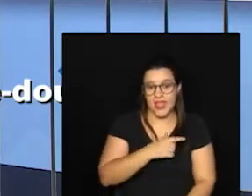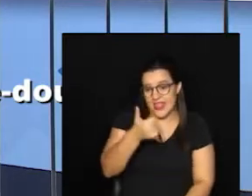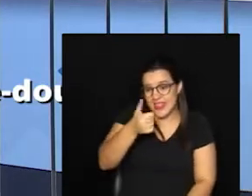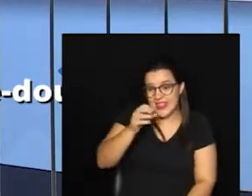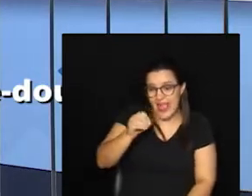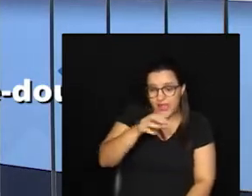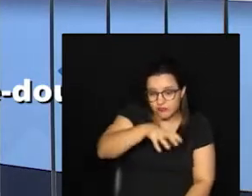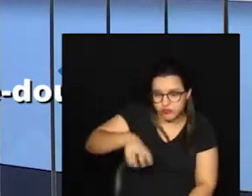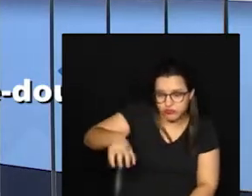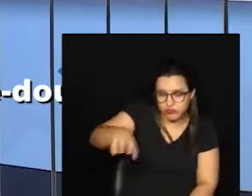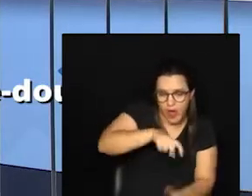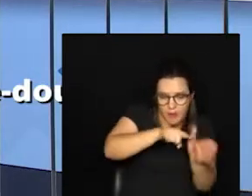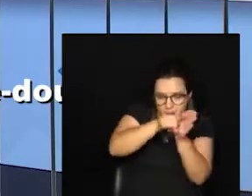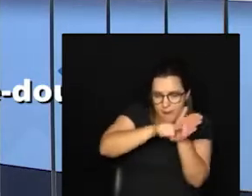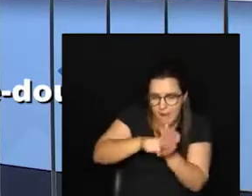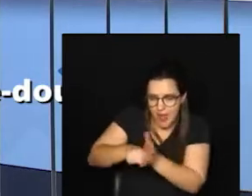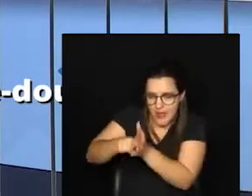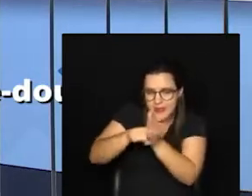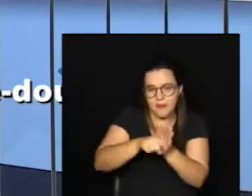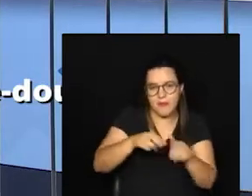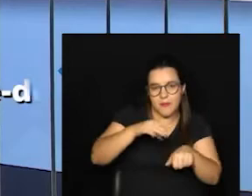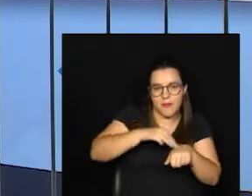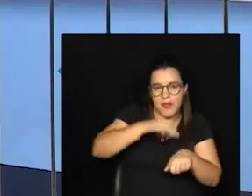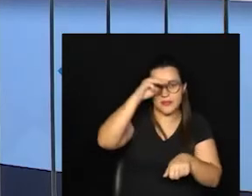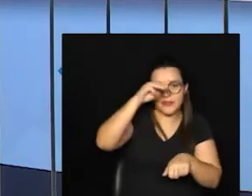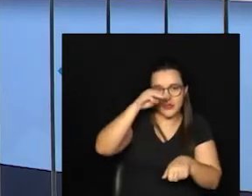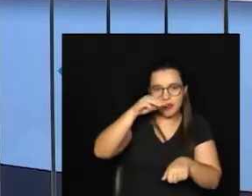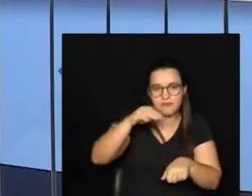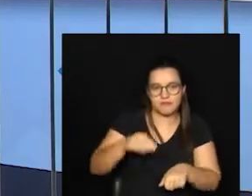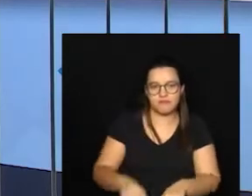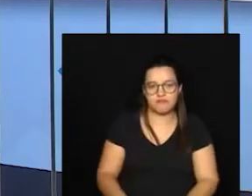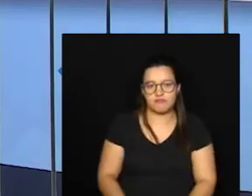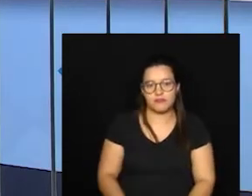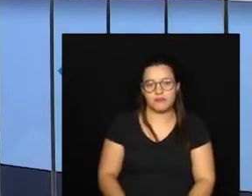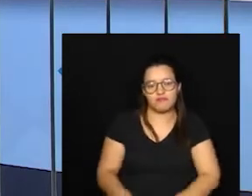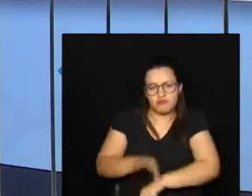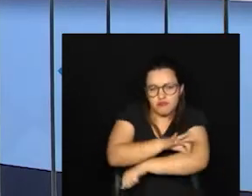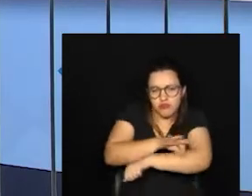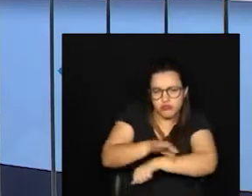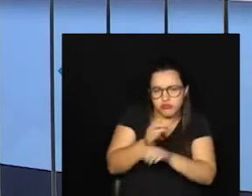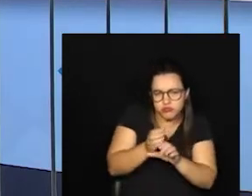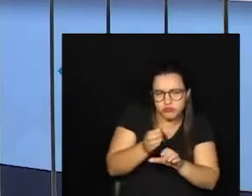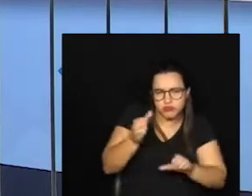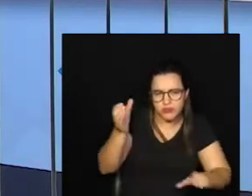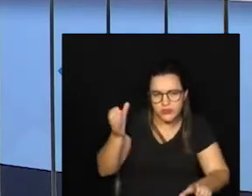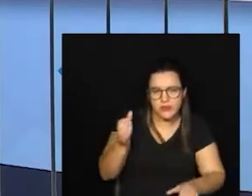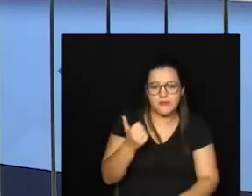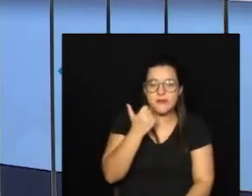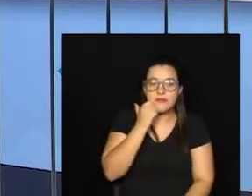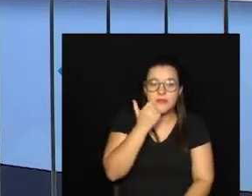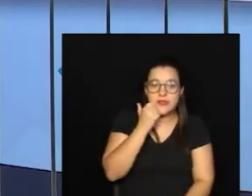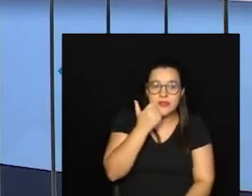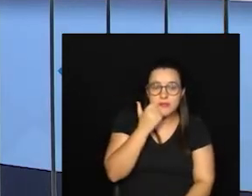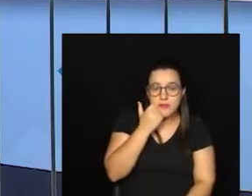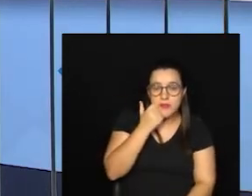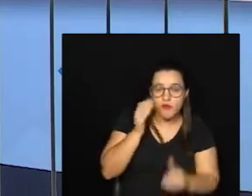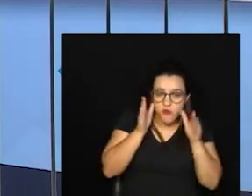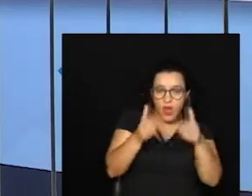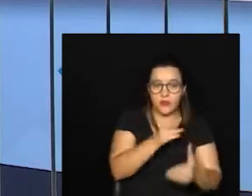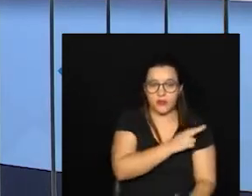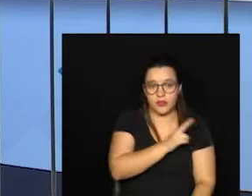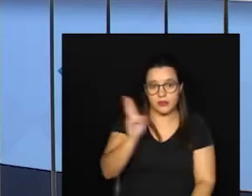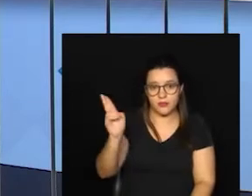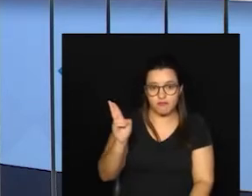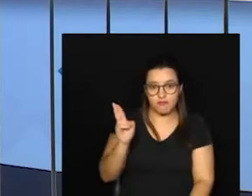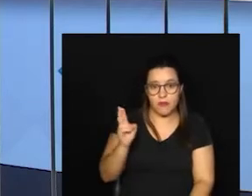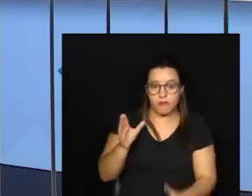de estudo para o mestrado, sendo essas: arquitetura e urbanismo, ciências da religião, ciências